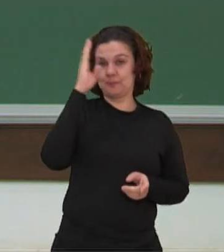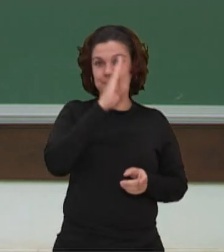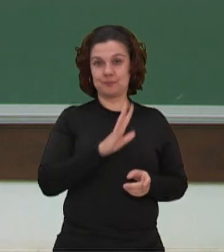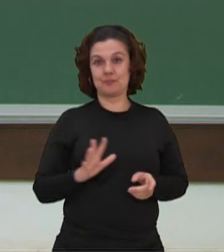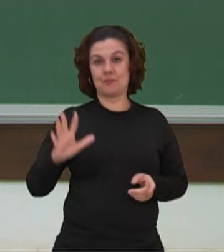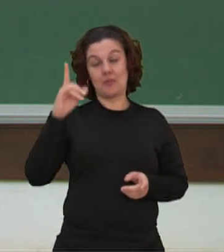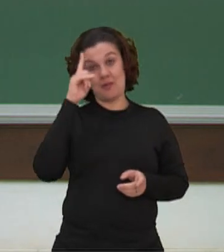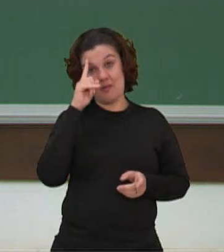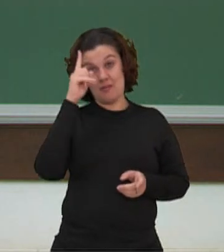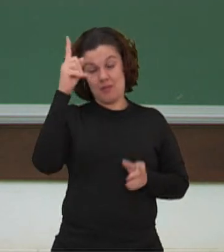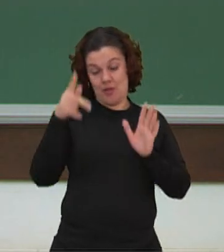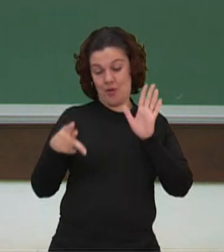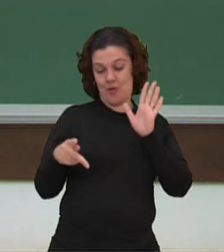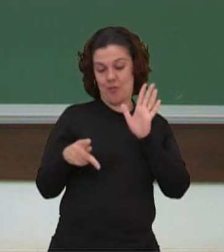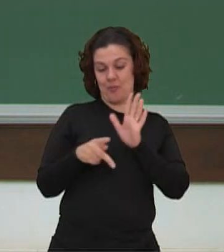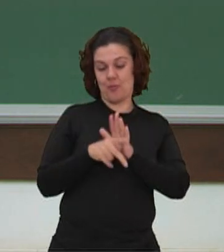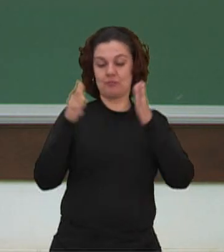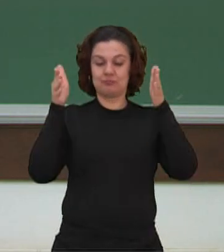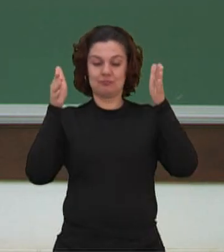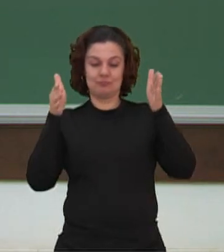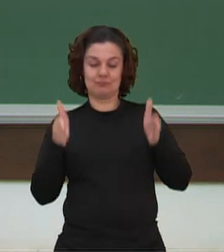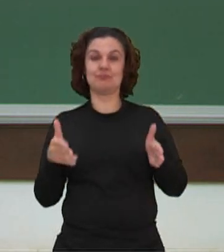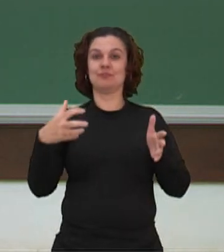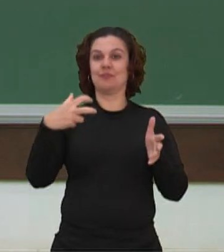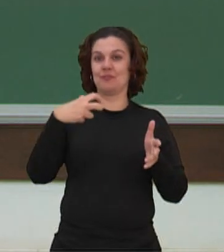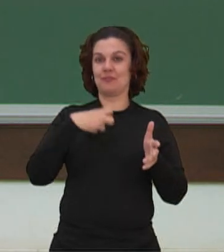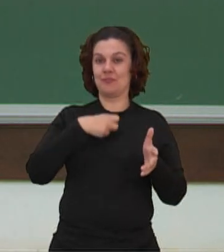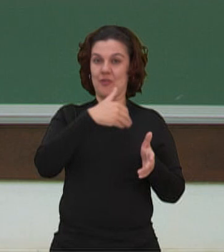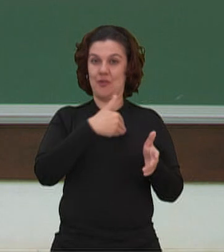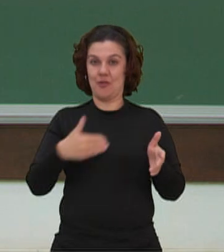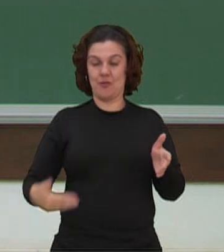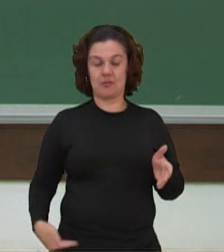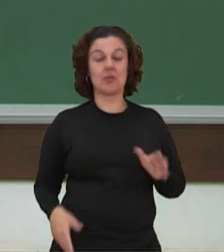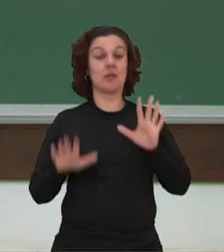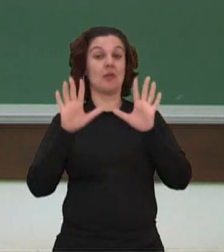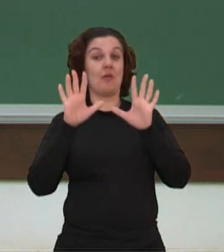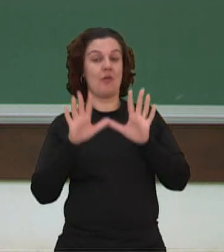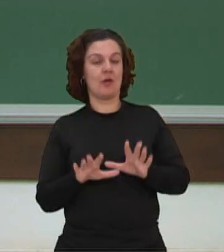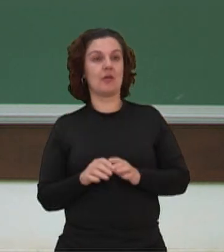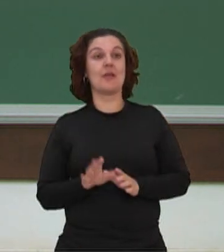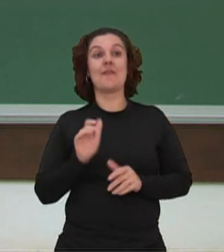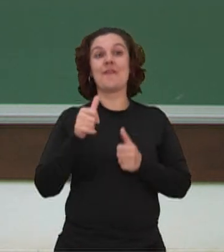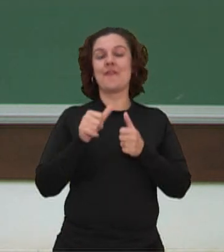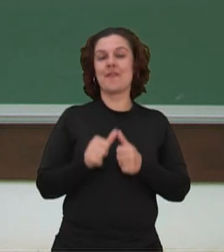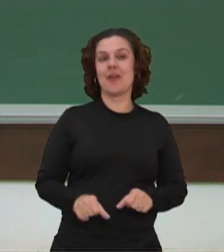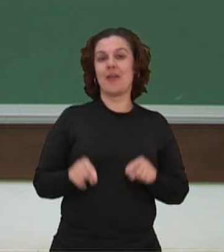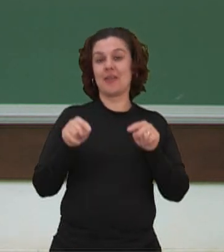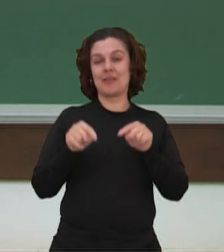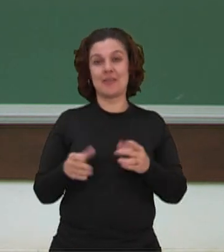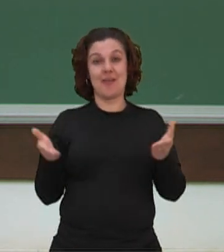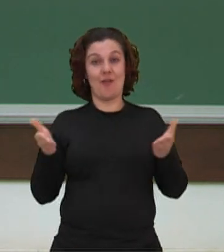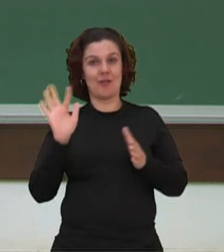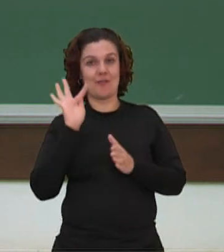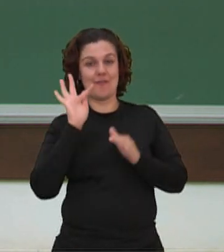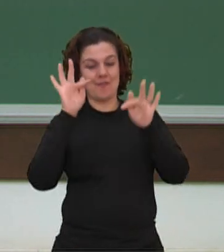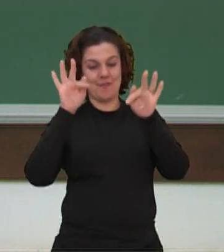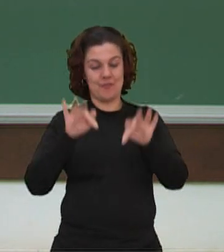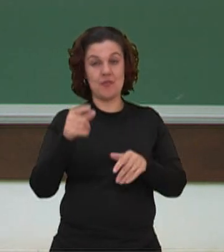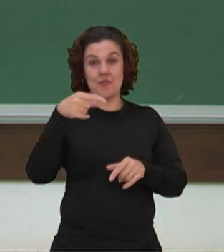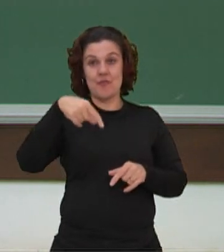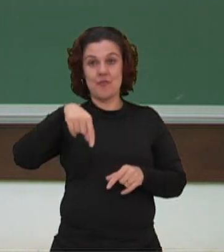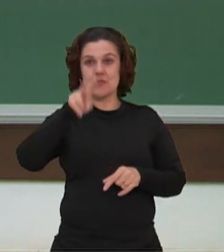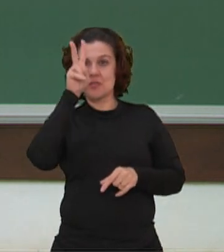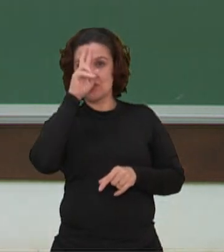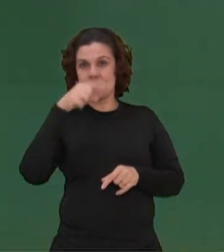uma das ideias também desenvolvidas no governo Getúlio Vargas. Galera, a gente vai ficando por aqui e nessa aula você revisou